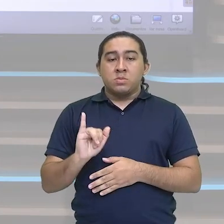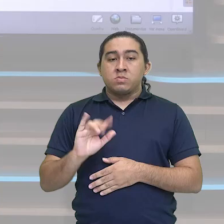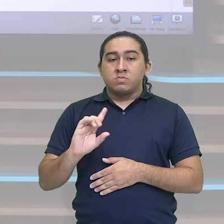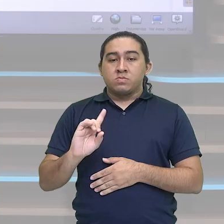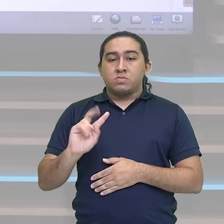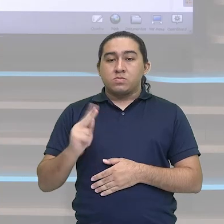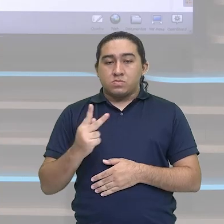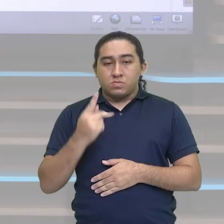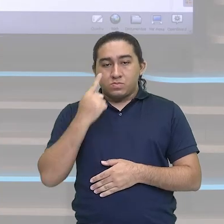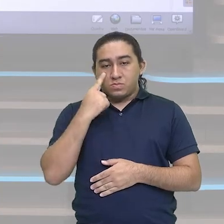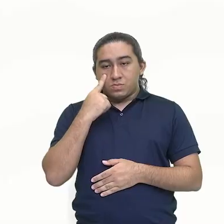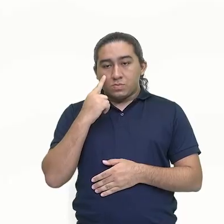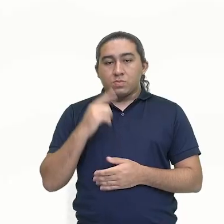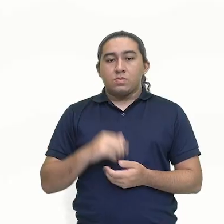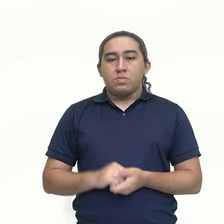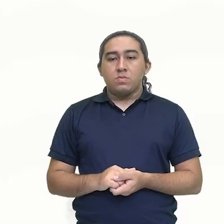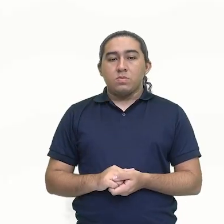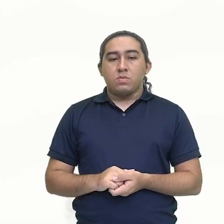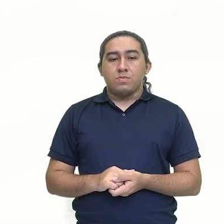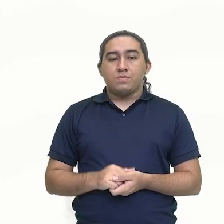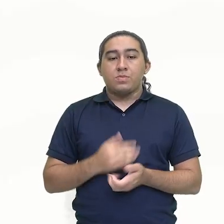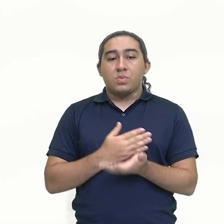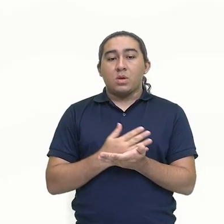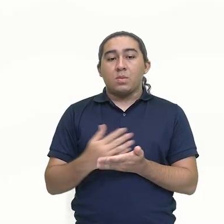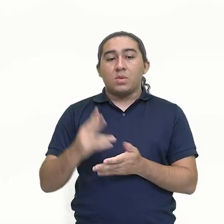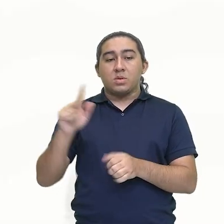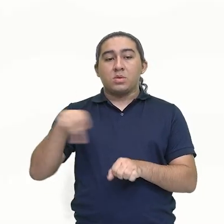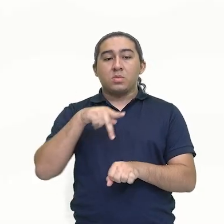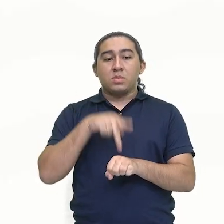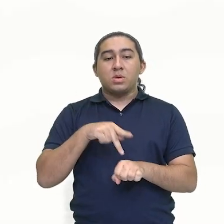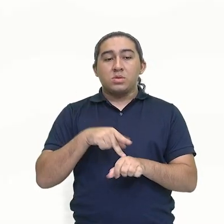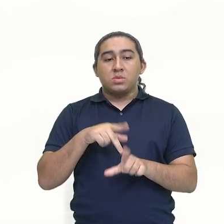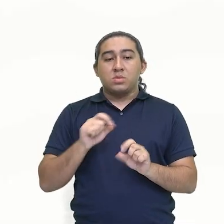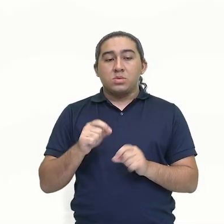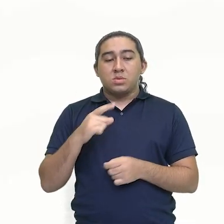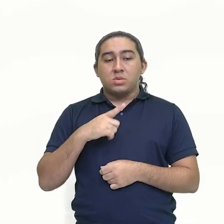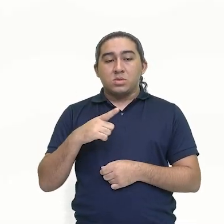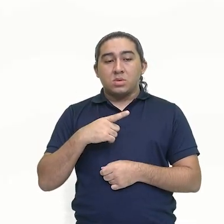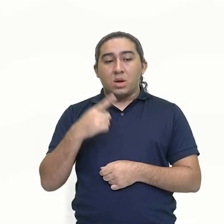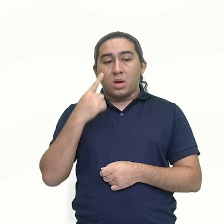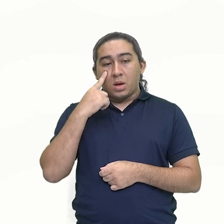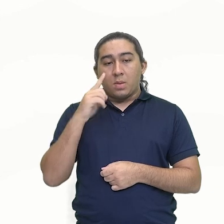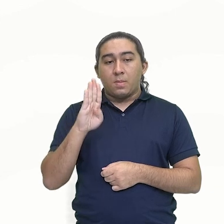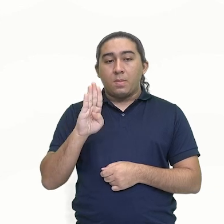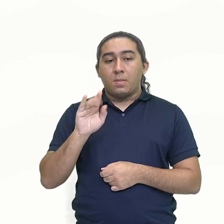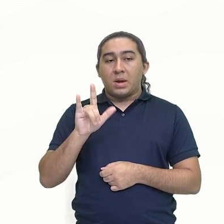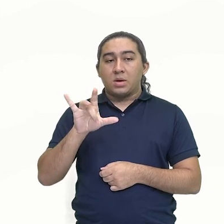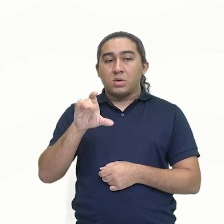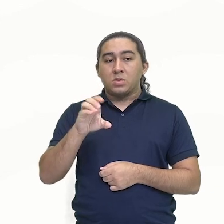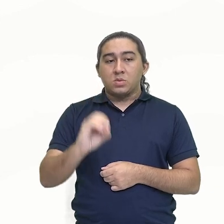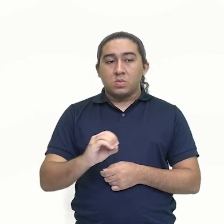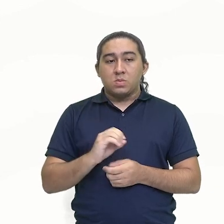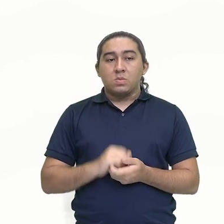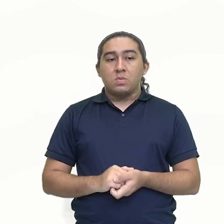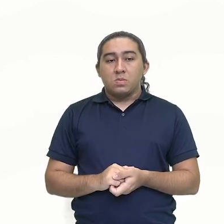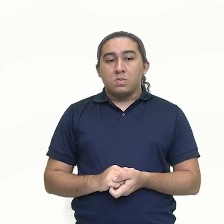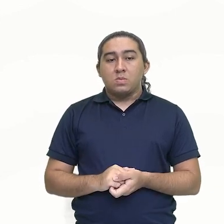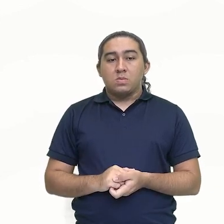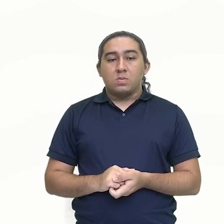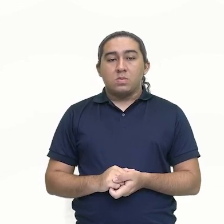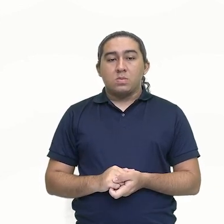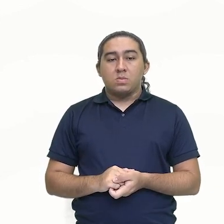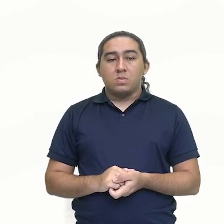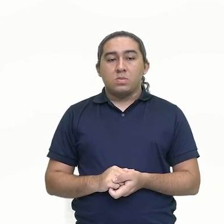Vamos ver cada um deles agora apenas na tela, começando pelos países de baixo desenvolvimento humano, são países que têm um índice que